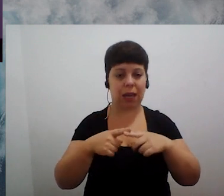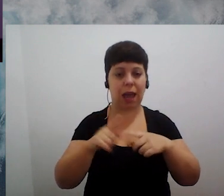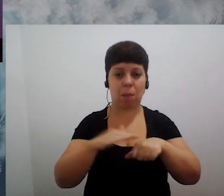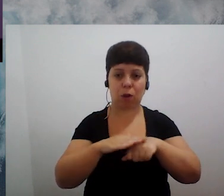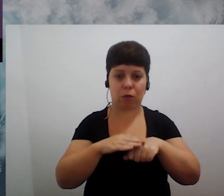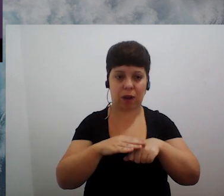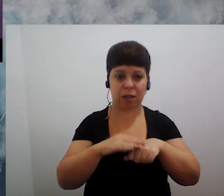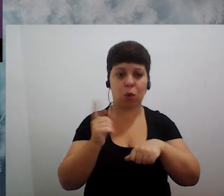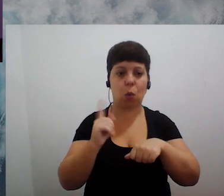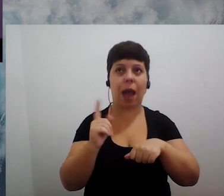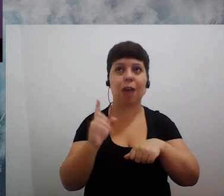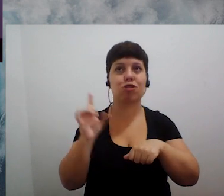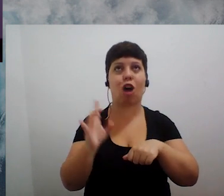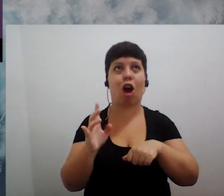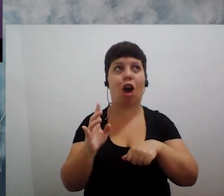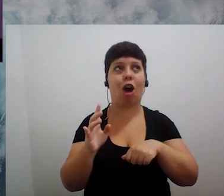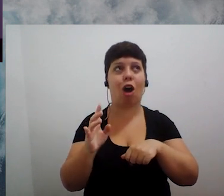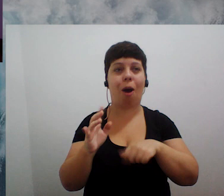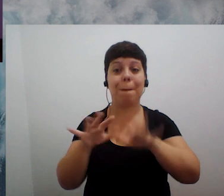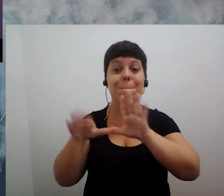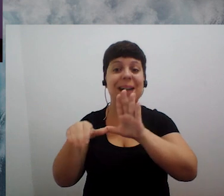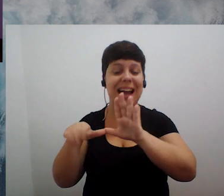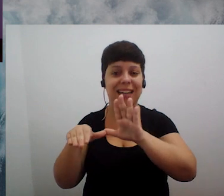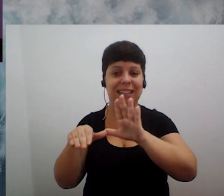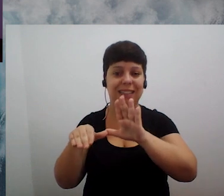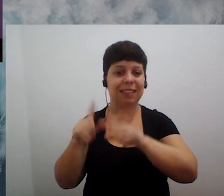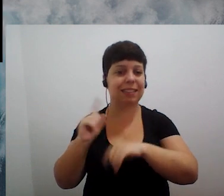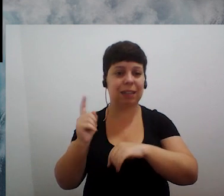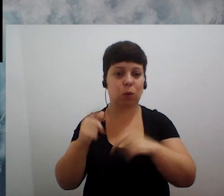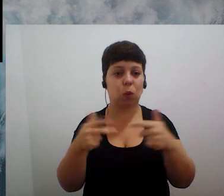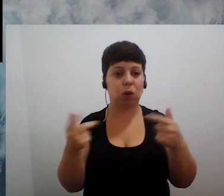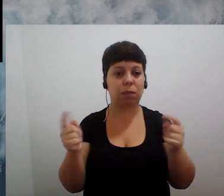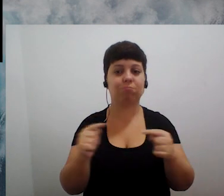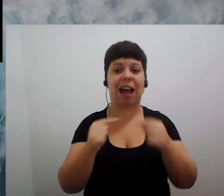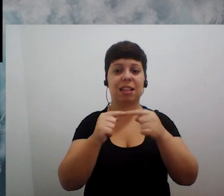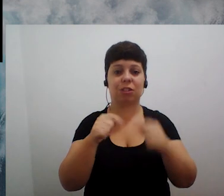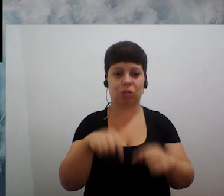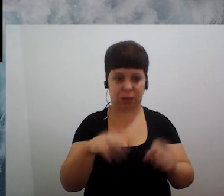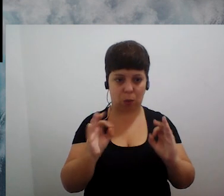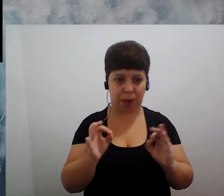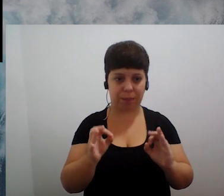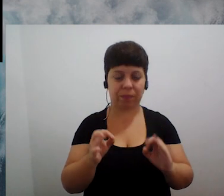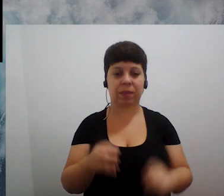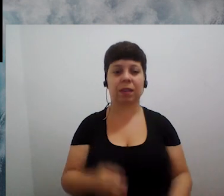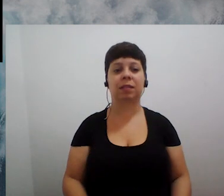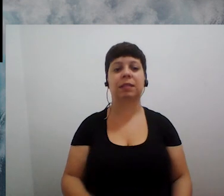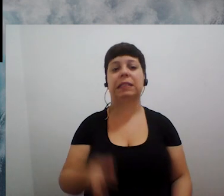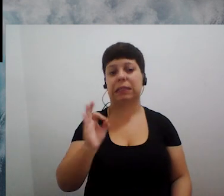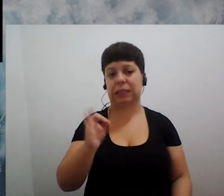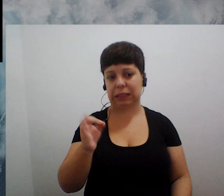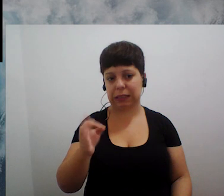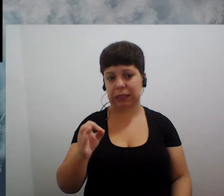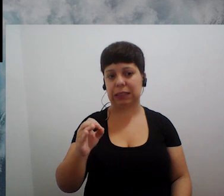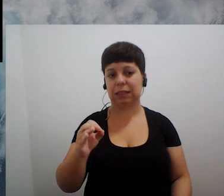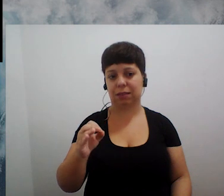importante? Porque não é a discussão necessariamente da praia, né? É a discussão do que faz sentido aqui para a gente, né? Não é